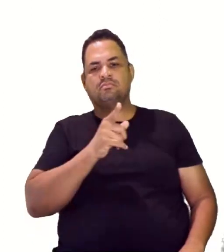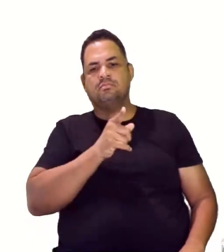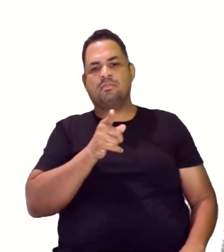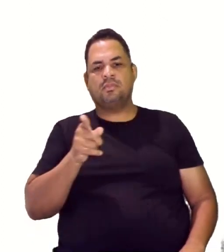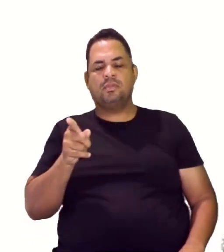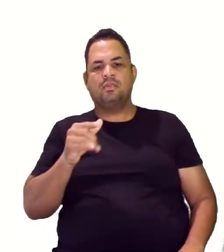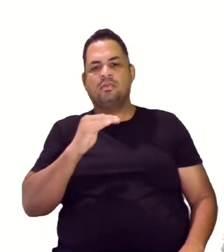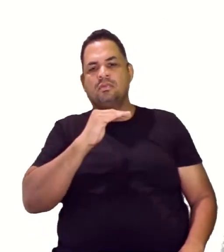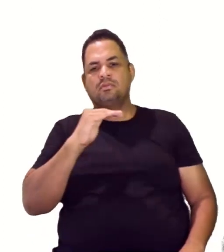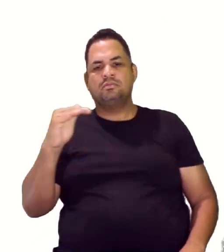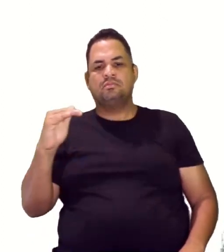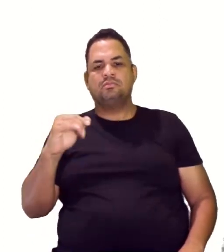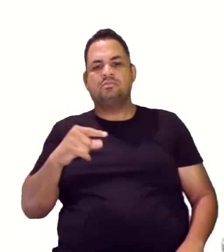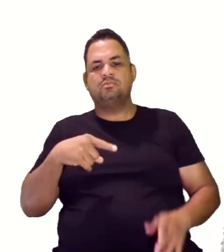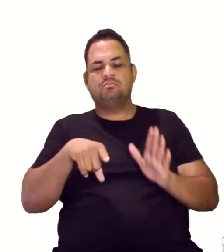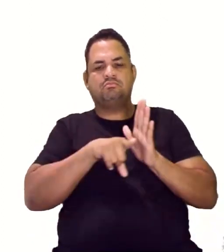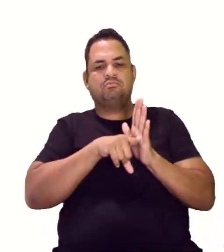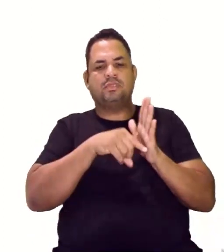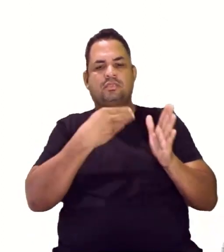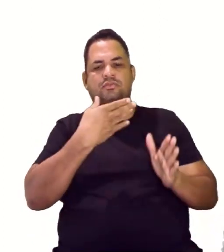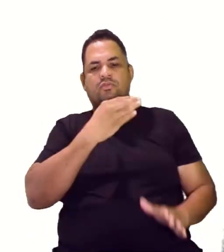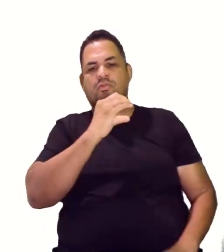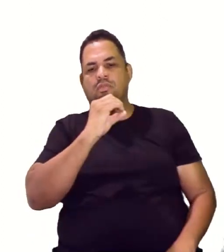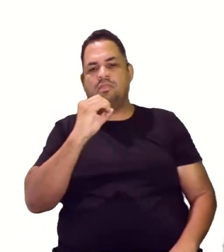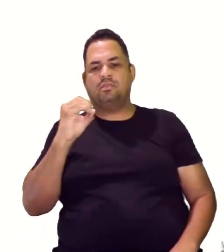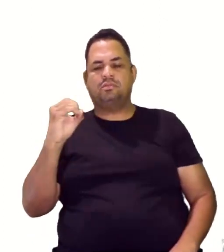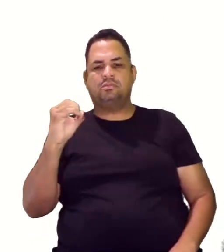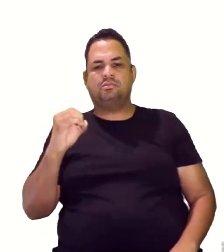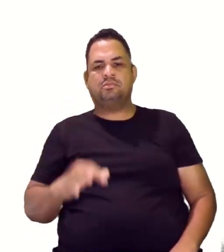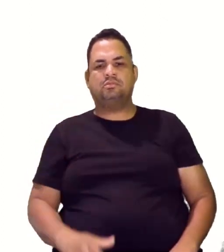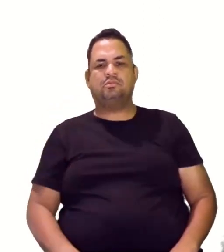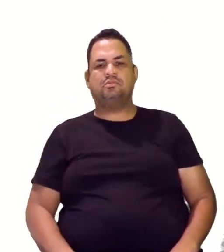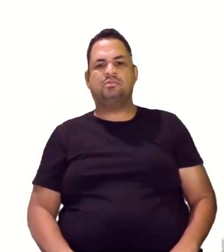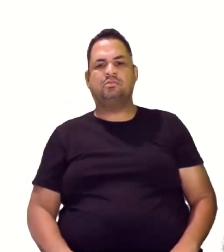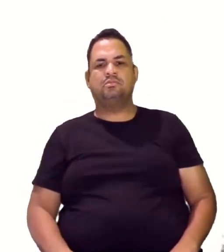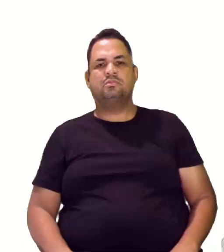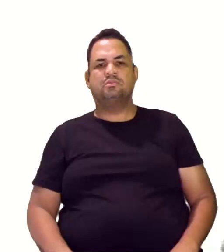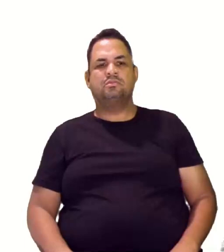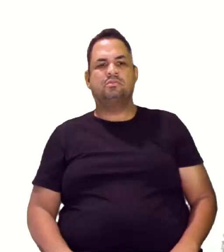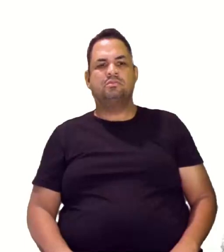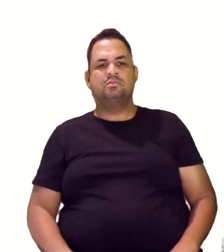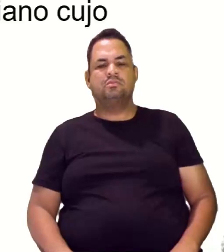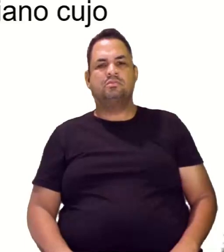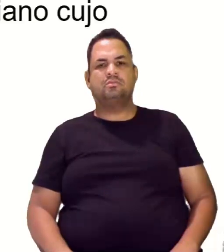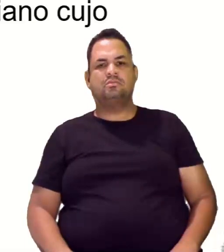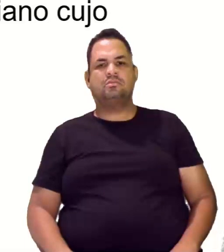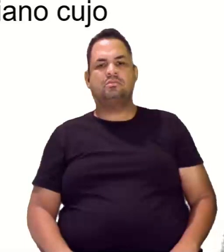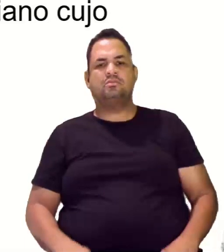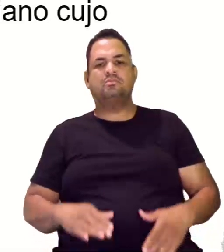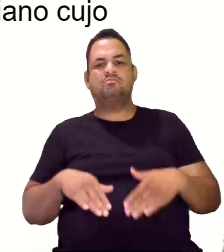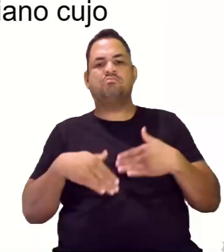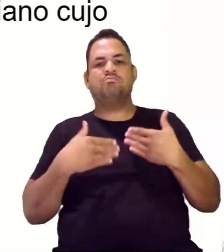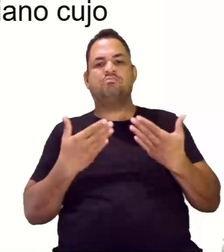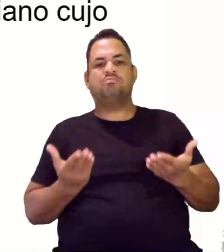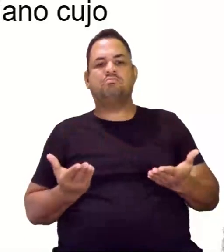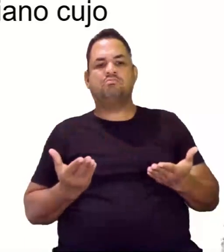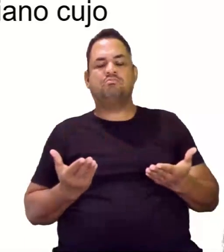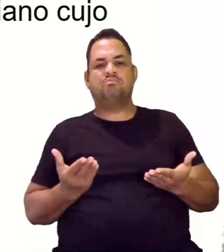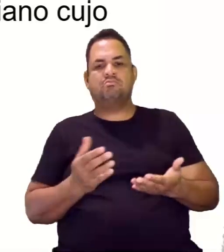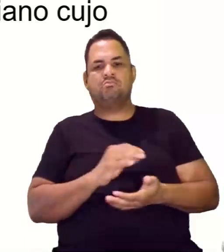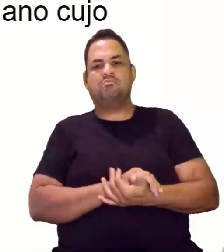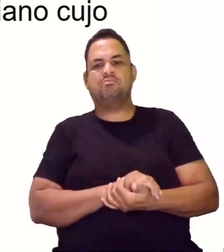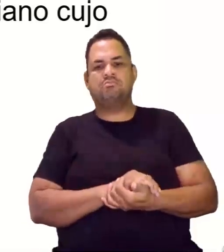para baixo do 00, é aqui, negativo. Ó, é menos 40, né? Beleza. Então, tranquilo, né? Então, qual é a próxima